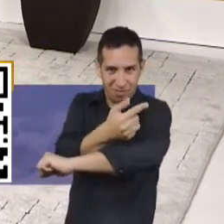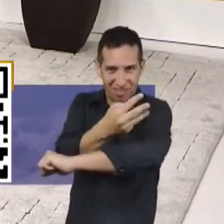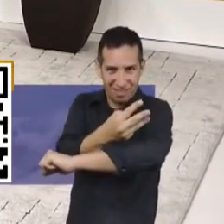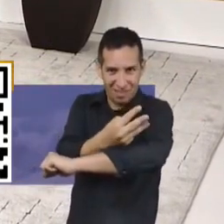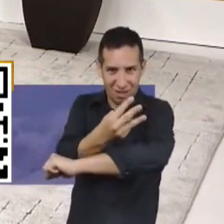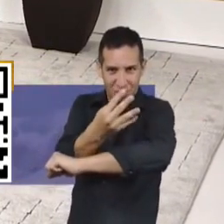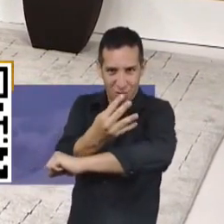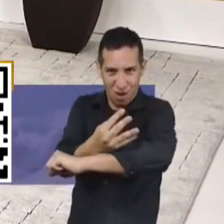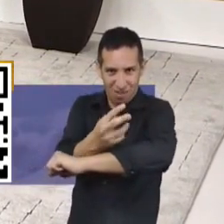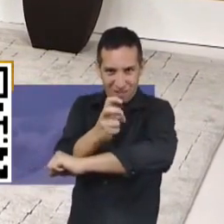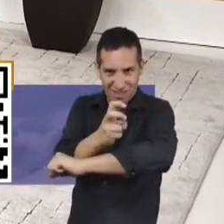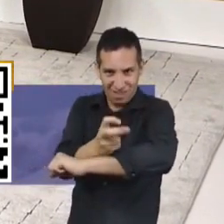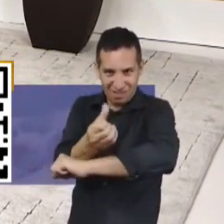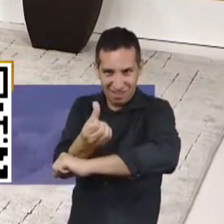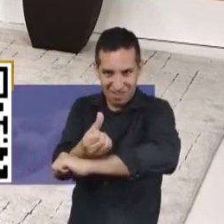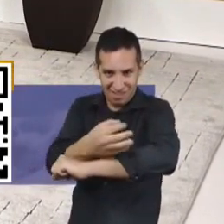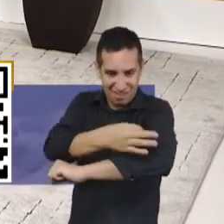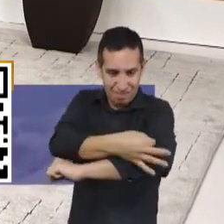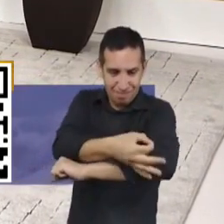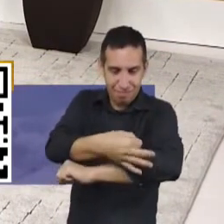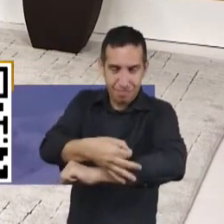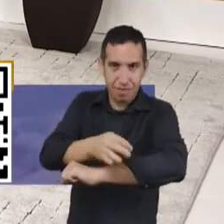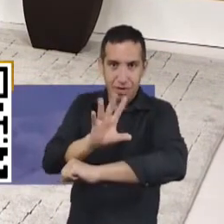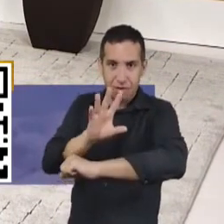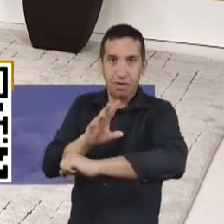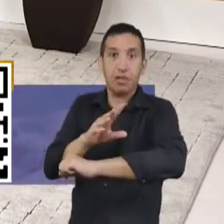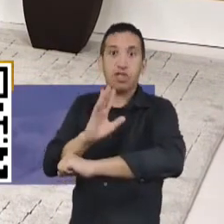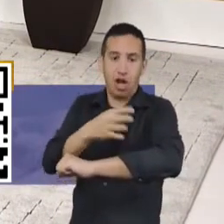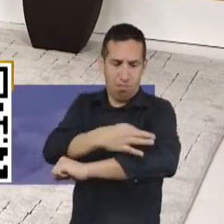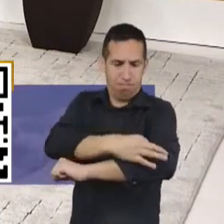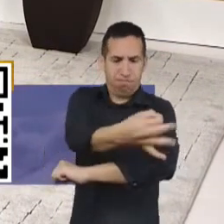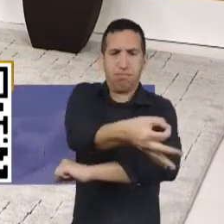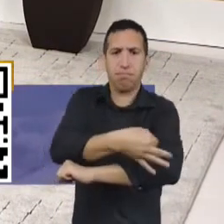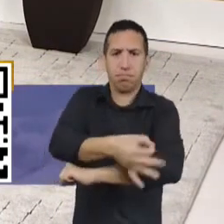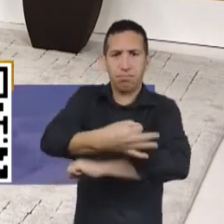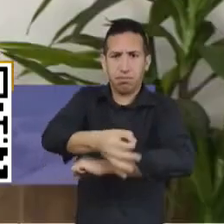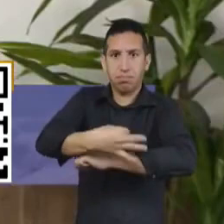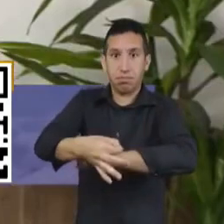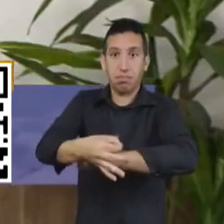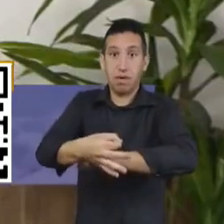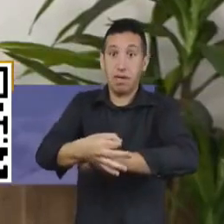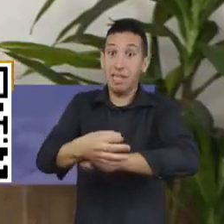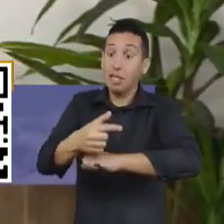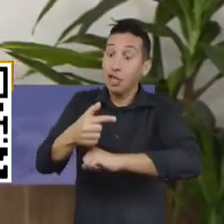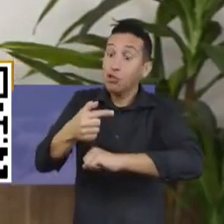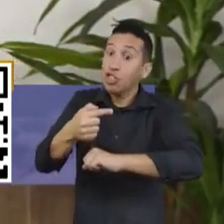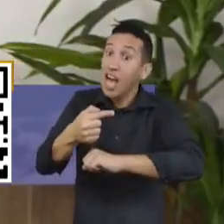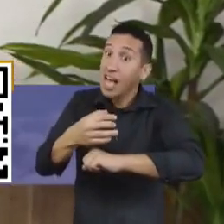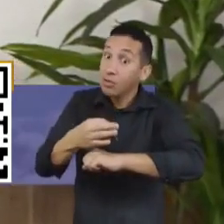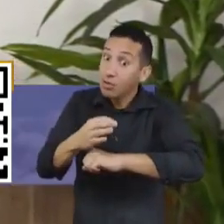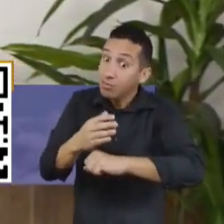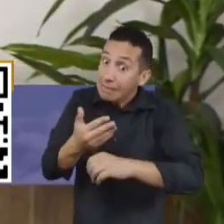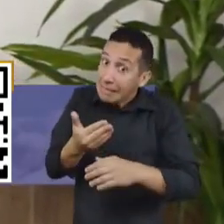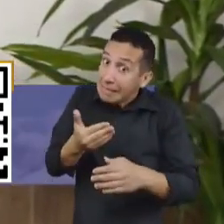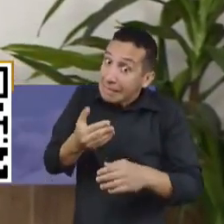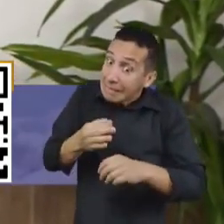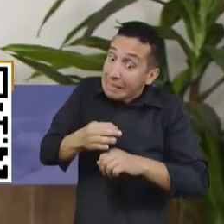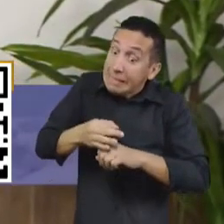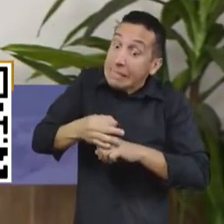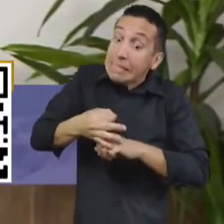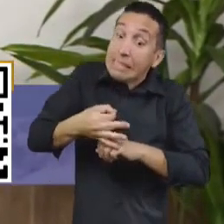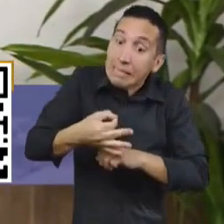abertos e que o sétimo selo está sendo aberto e em breve